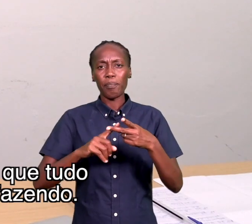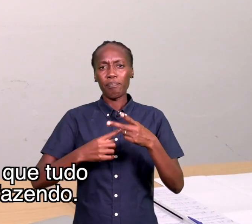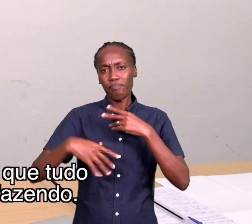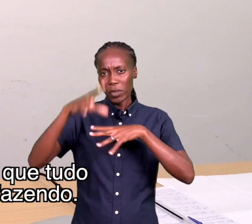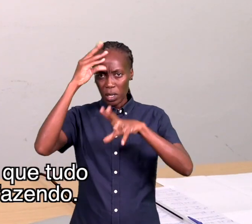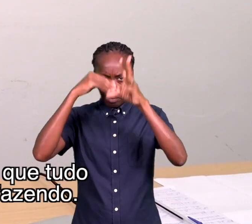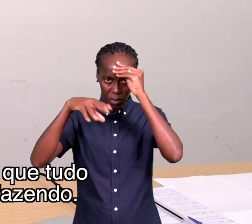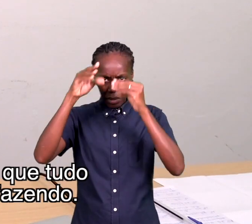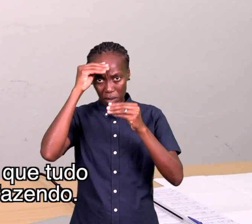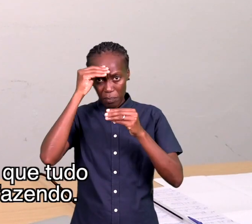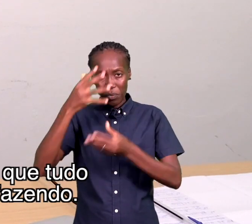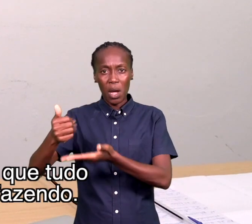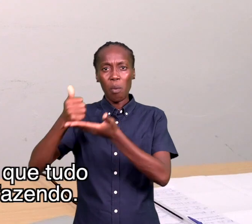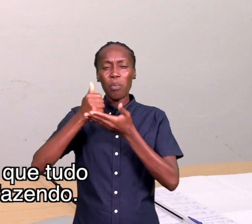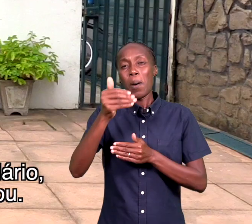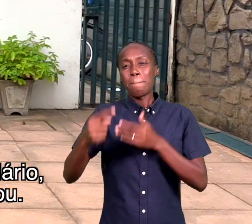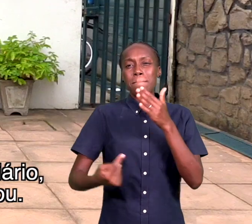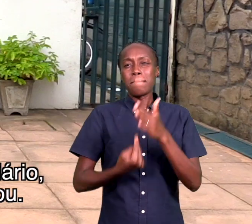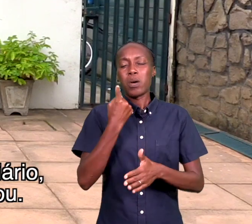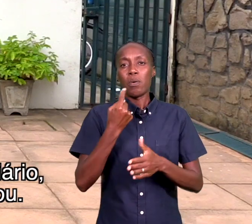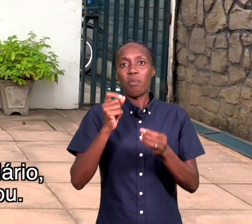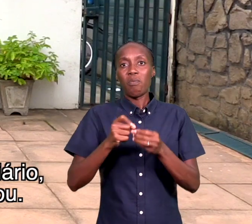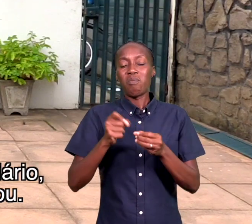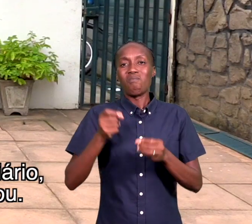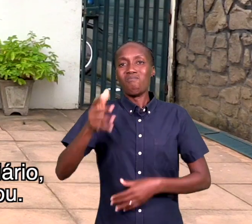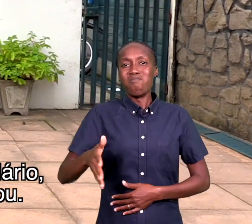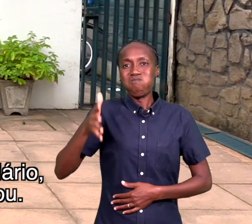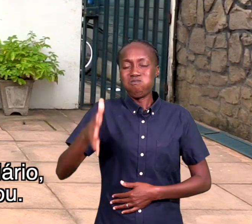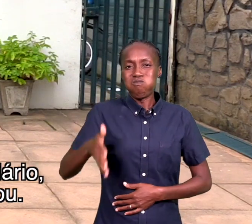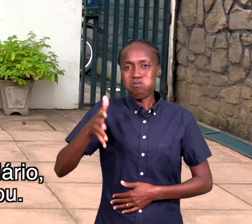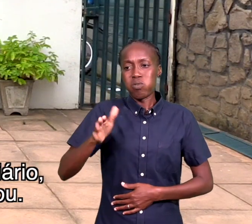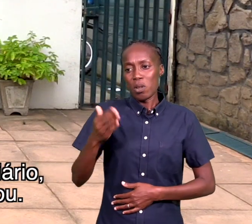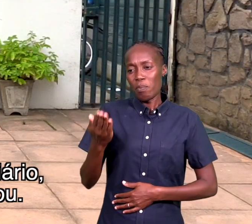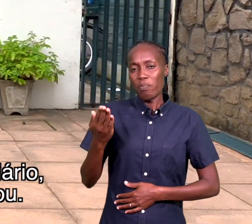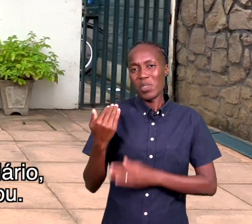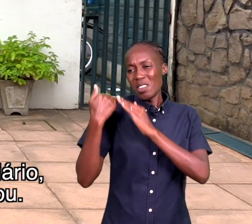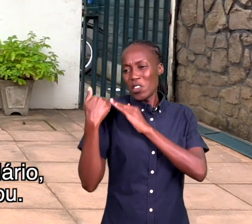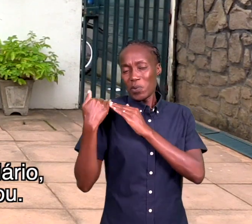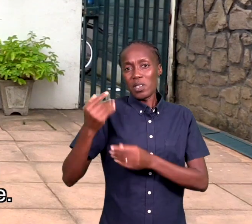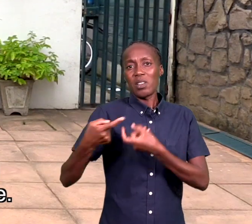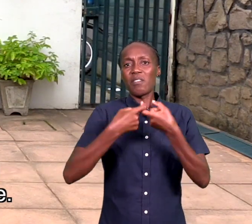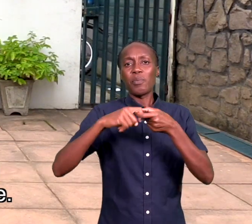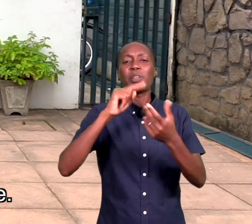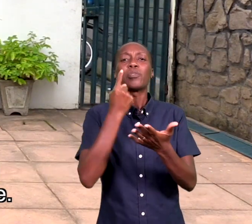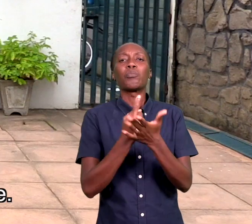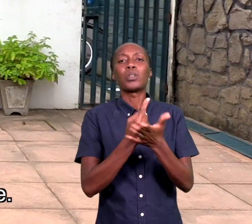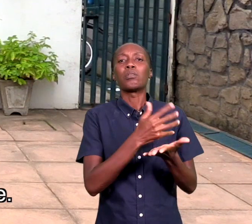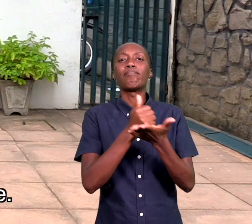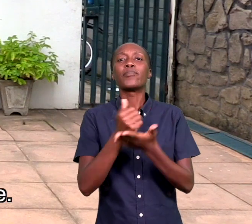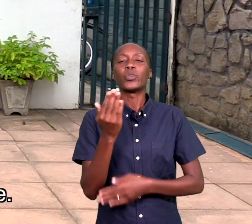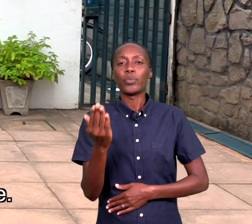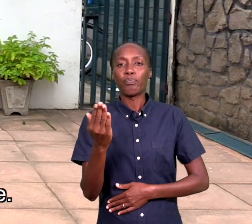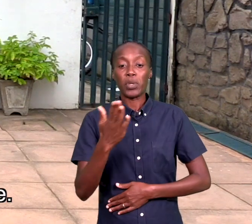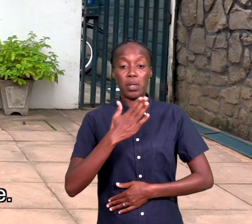tudo era aprender fazendo. Depois do acidente ferroviário, a vida da Samaria mudou. O papel da família